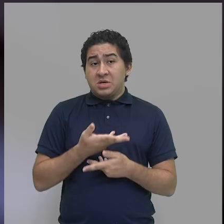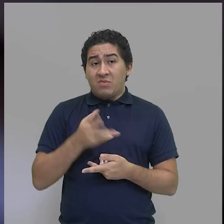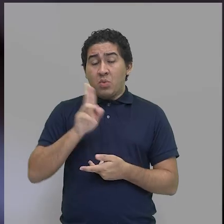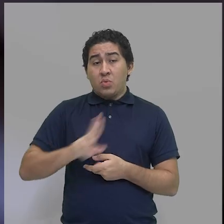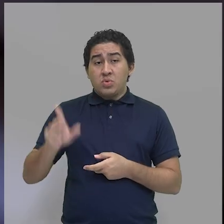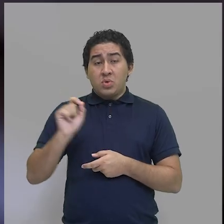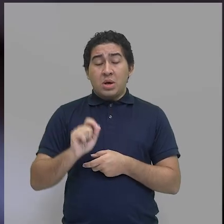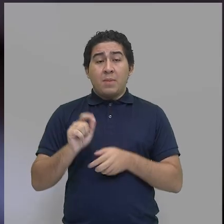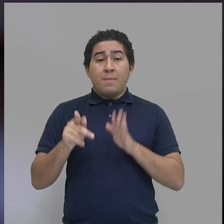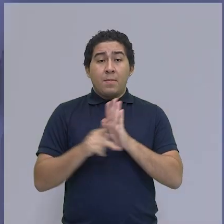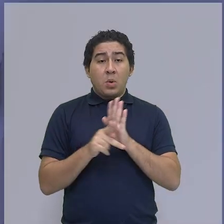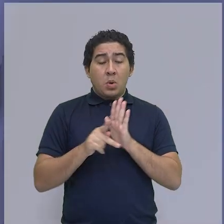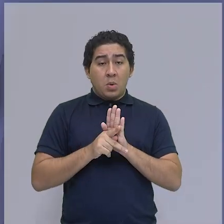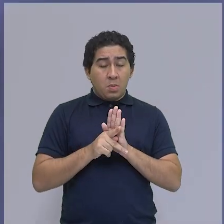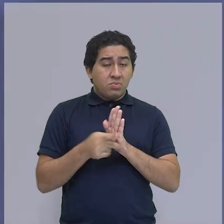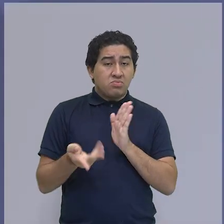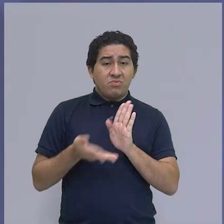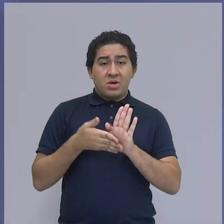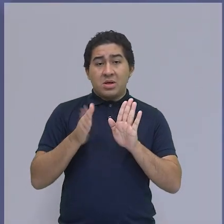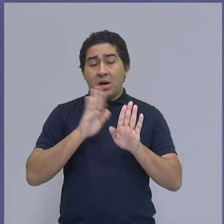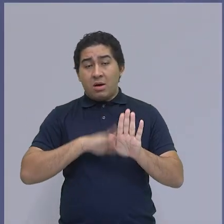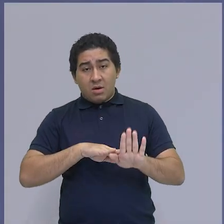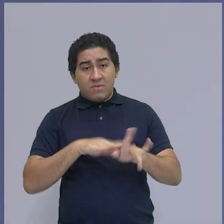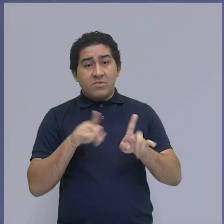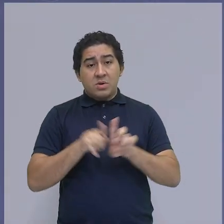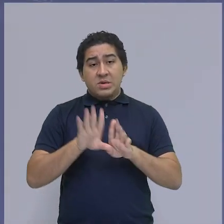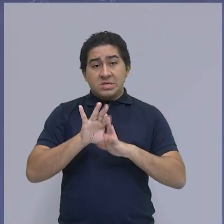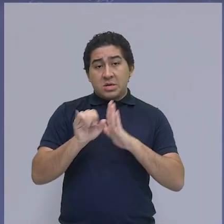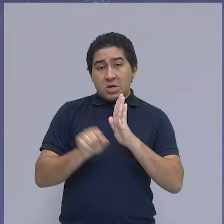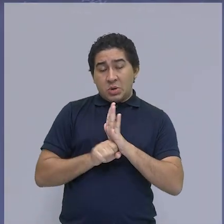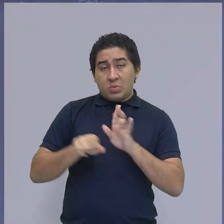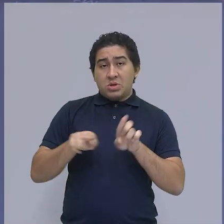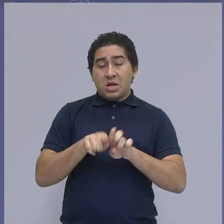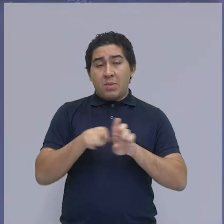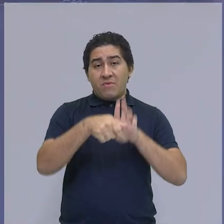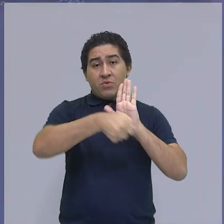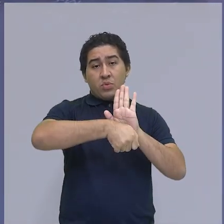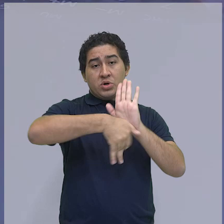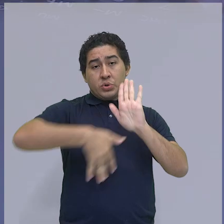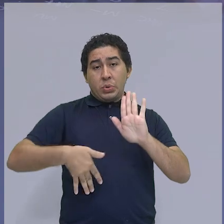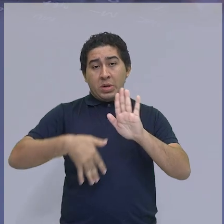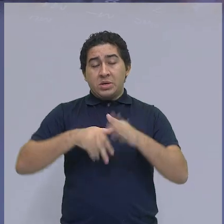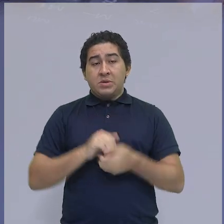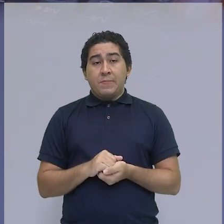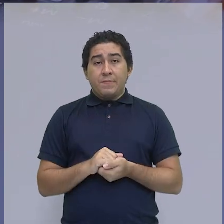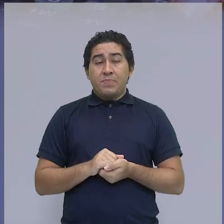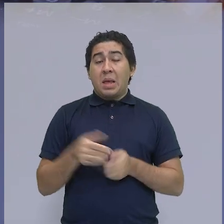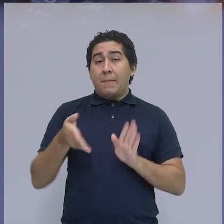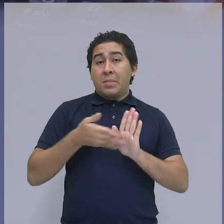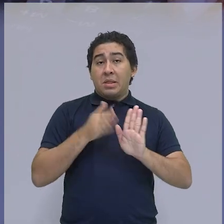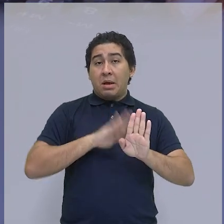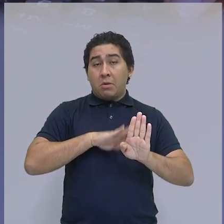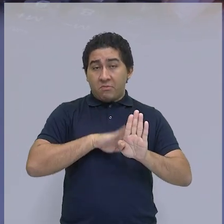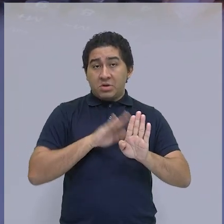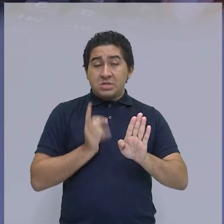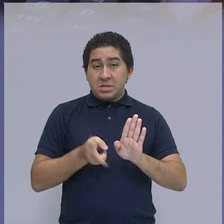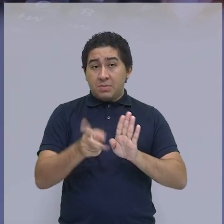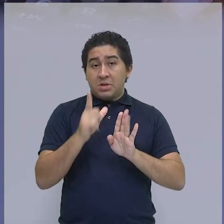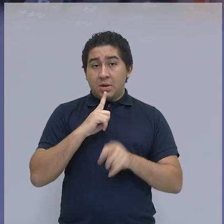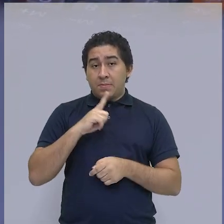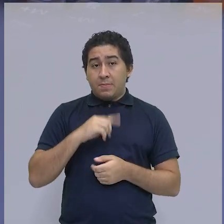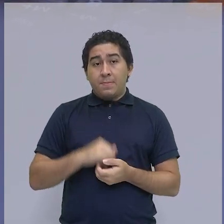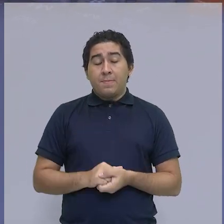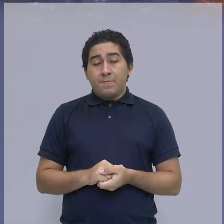com o uso de metáforas, símbolos e figuras de linguagem, ok? As metáforas, elas aparecem muito.